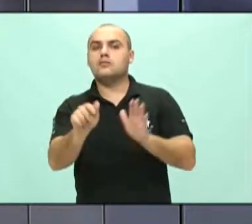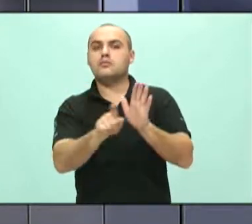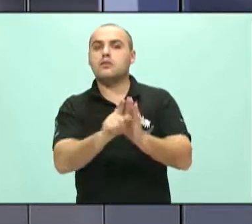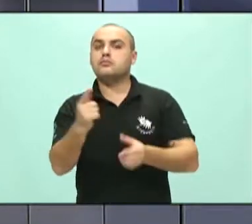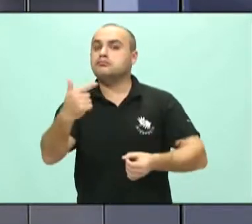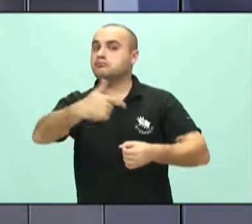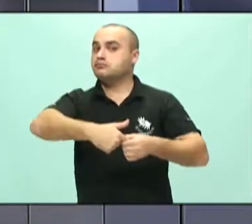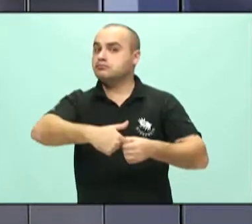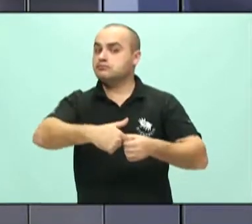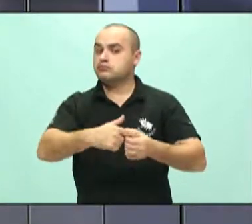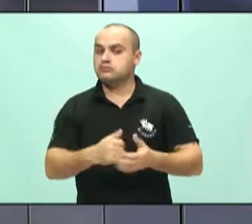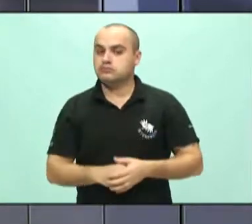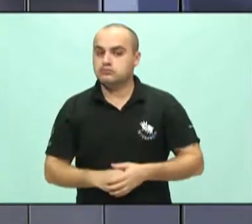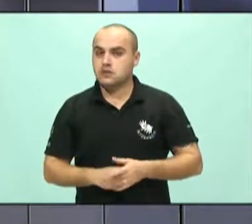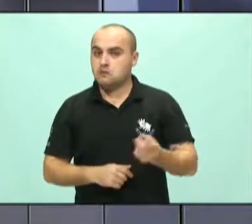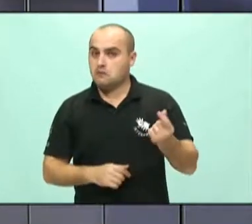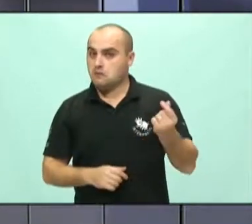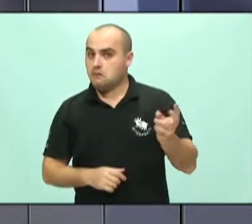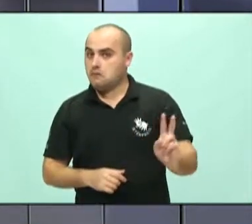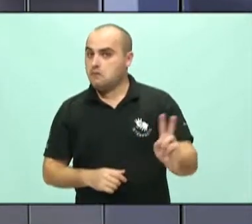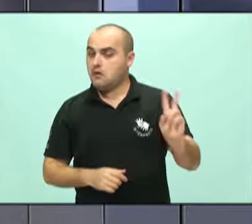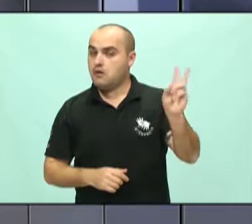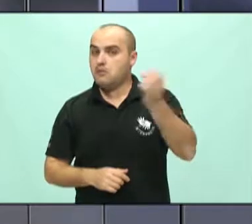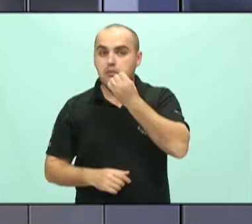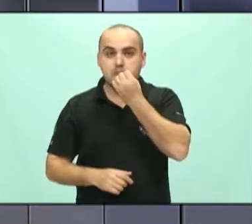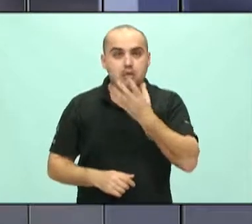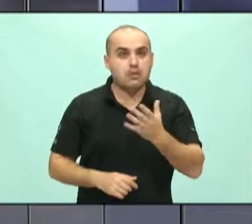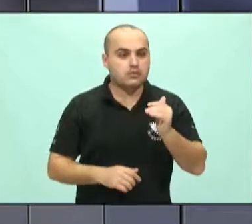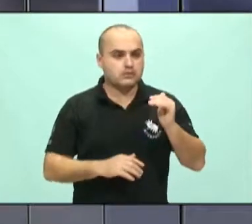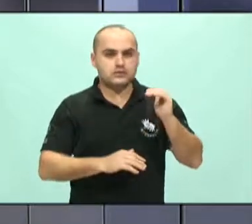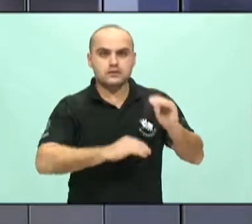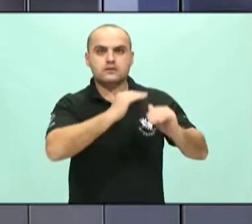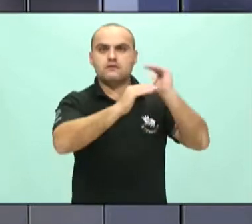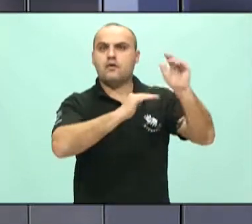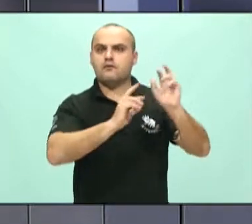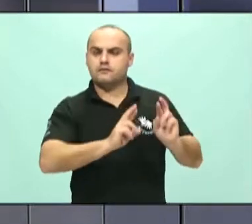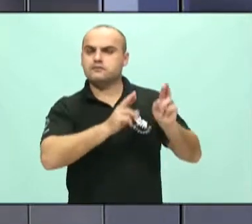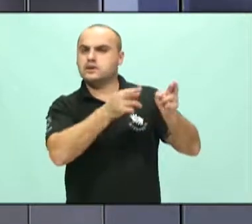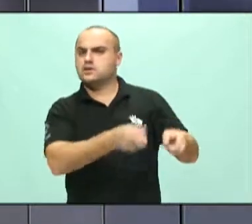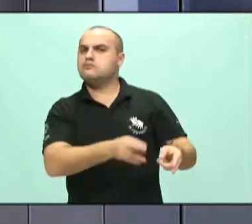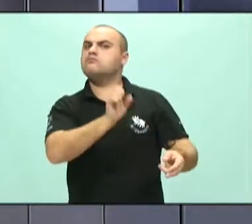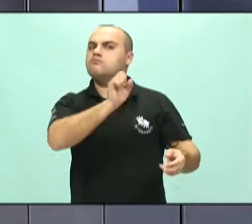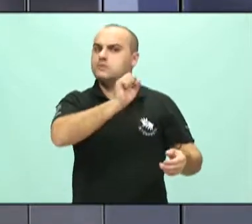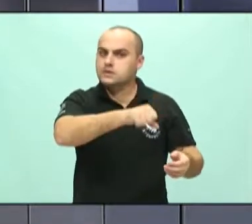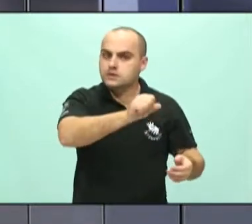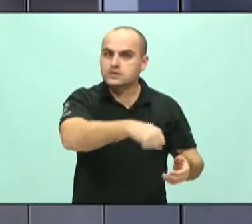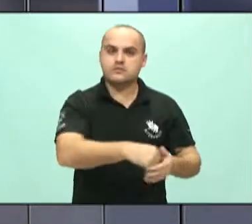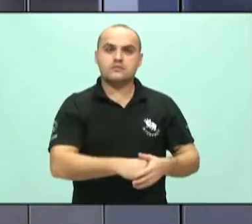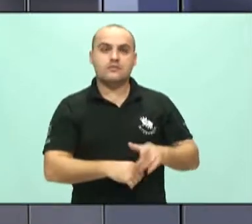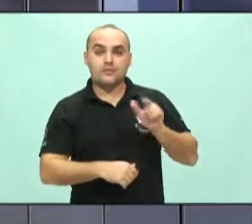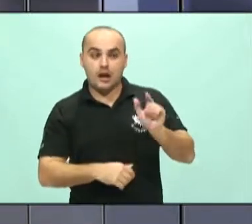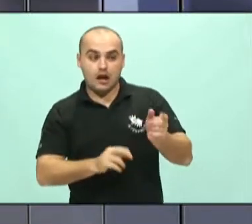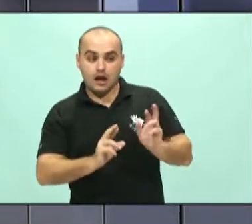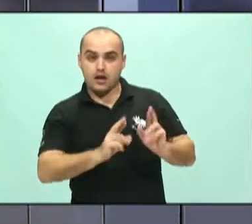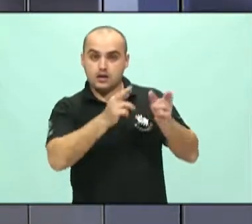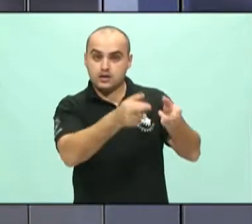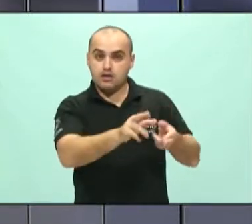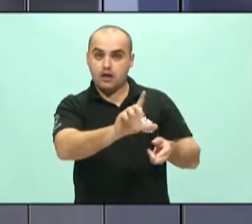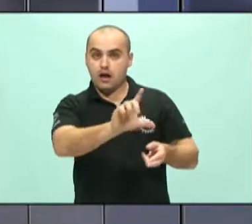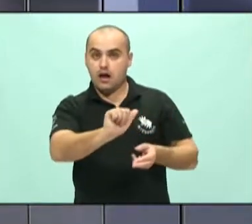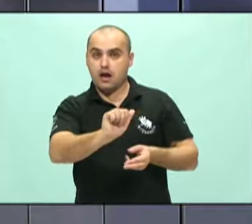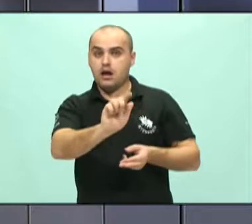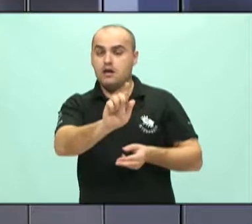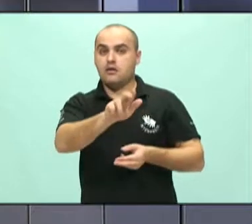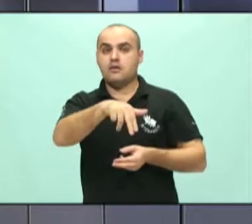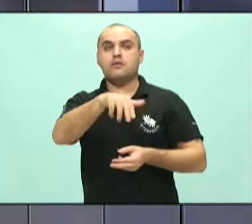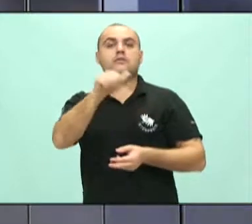Combustível é um produto de alto valor agregado que desenvolve muito a região. Aquela região toda de Laguna tem hoje uma área